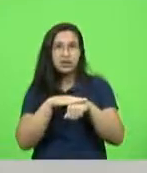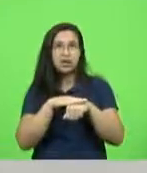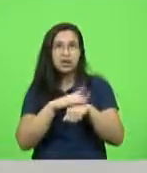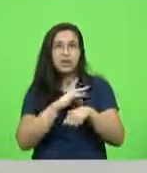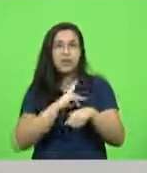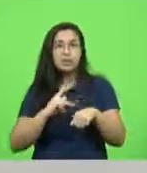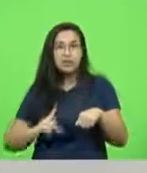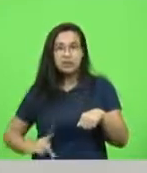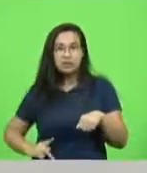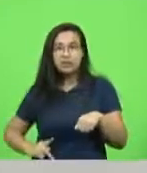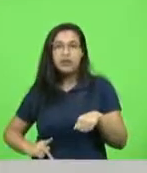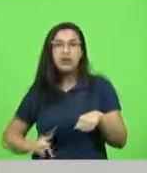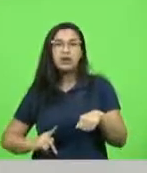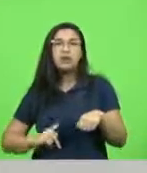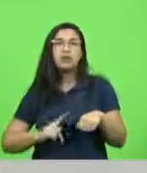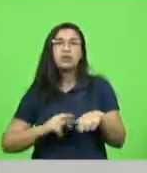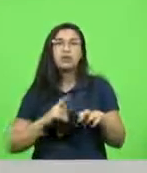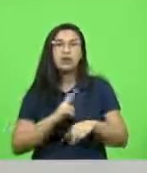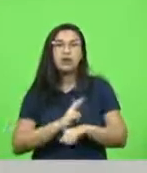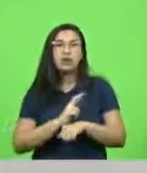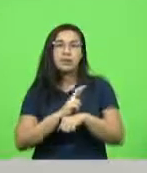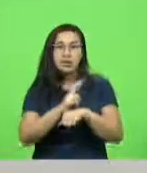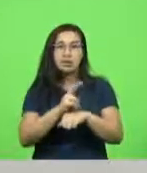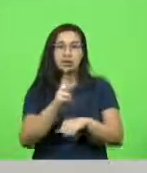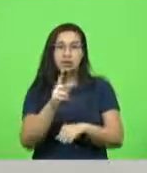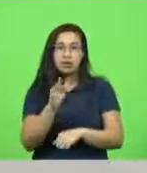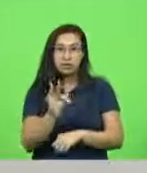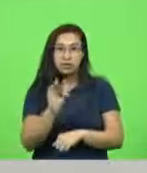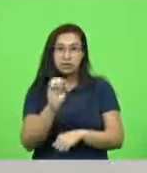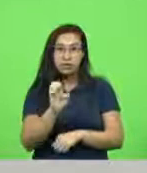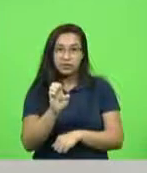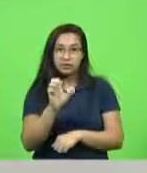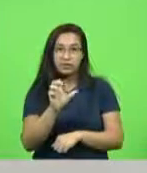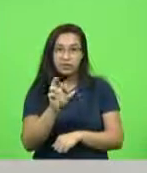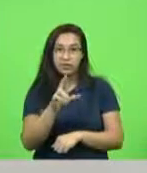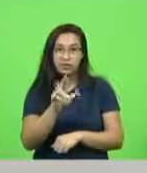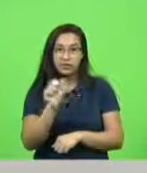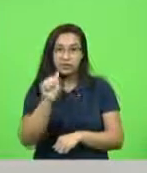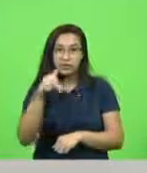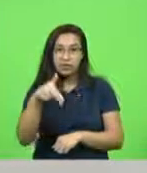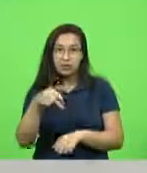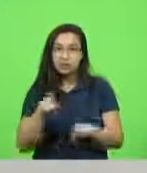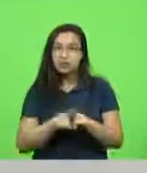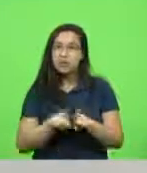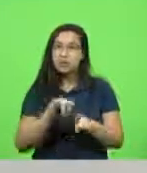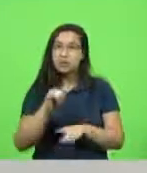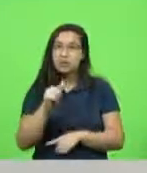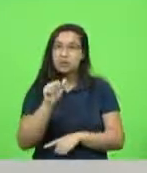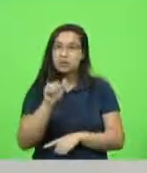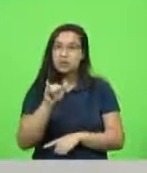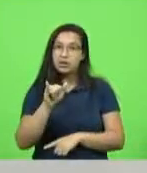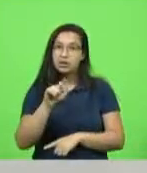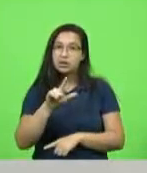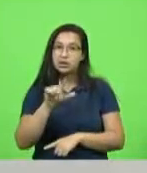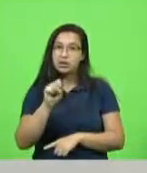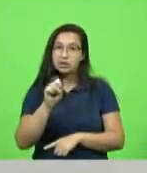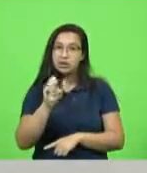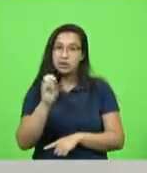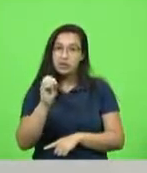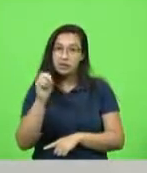ar aquário Lenilton Pereira e junto tava o Jaílson quer um assessor da